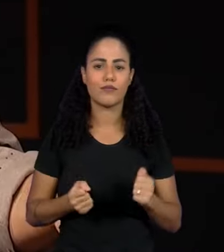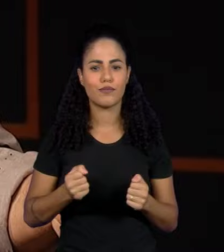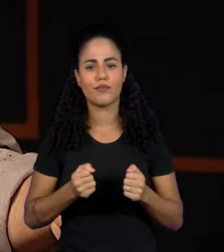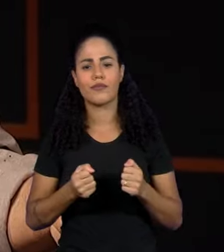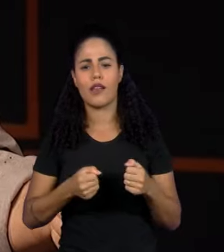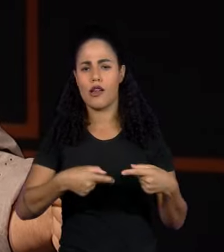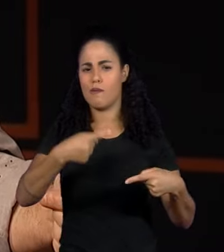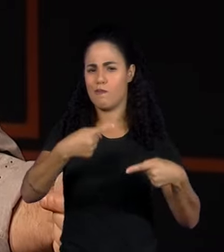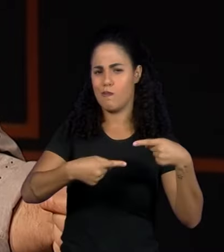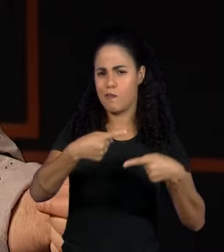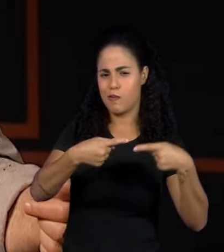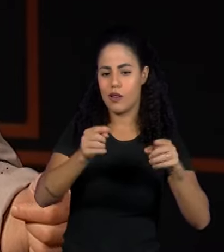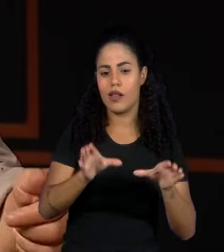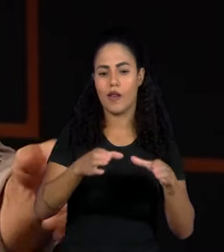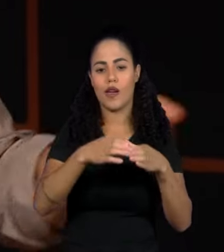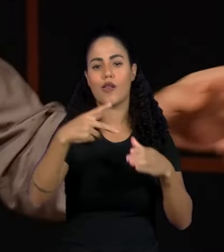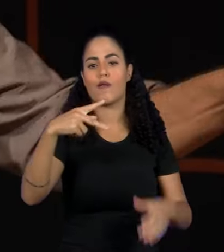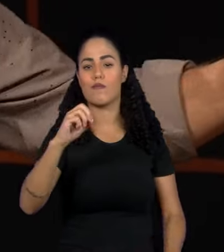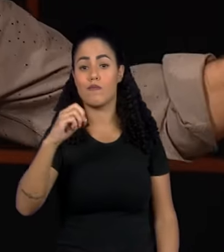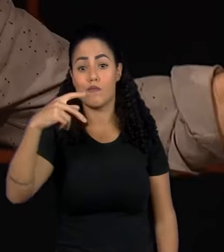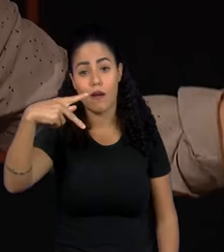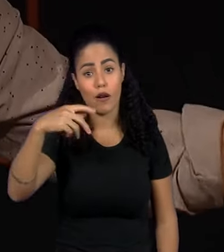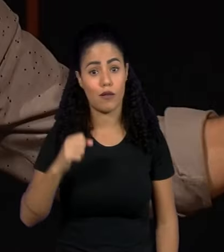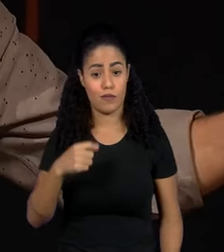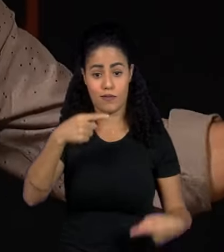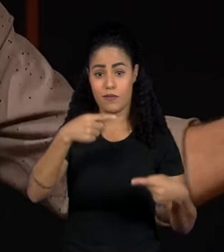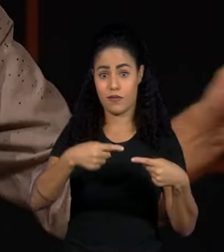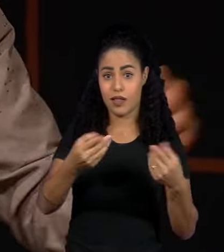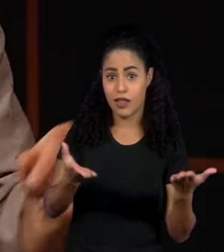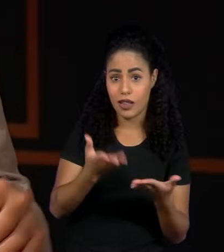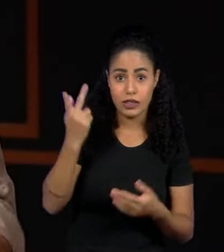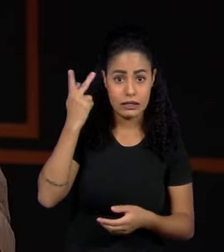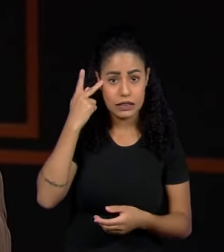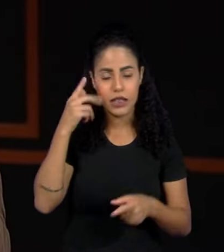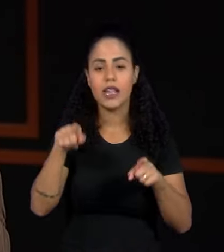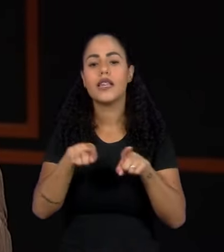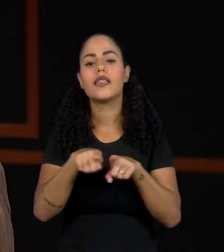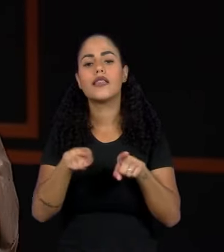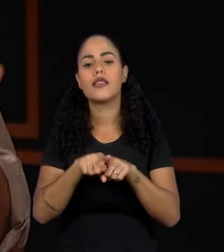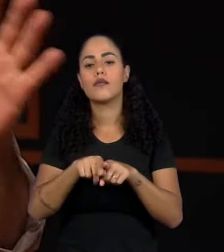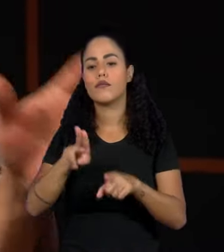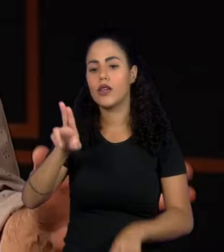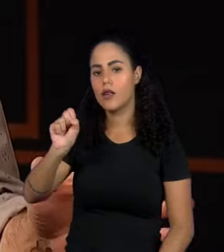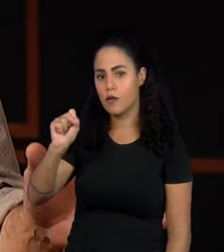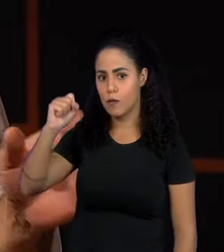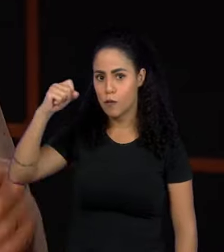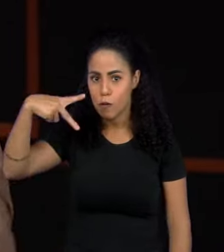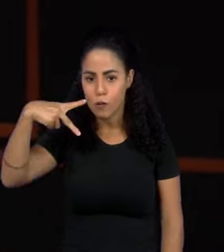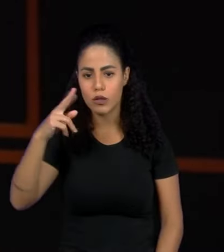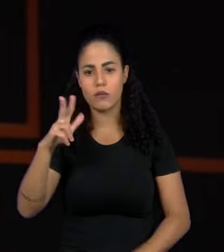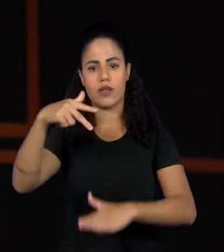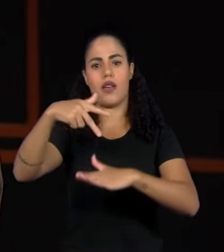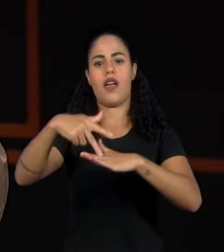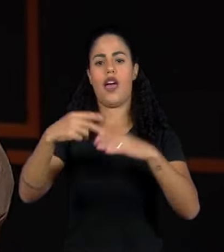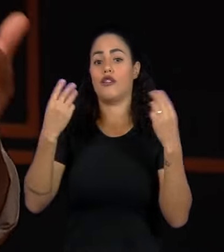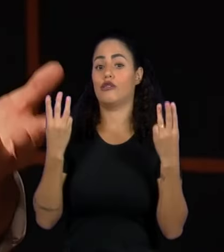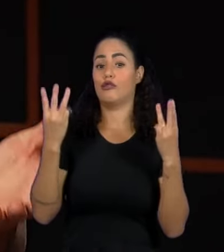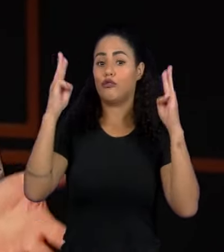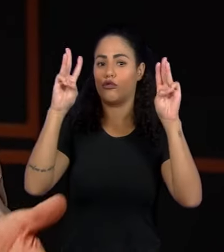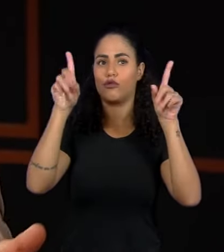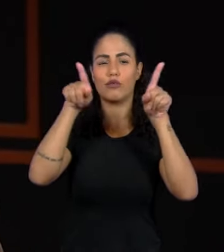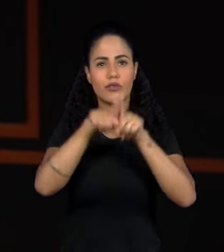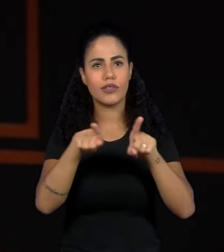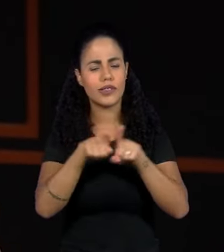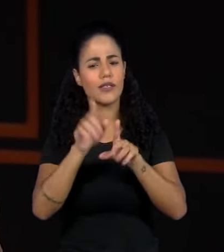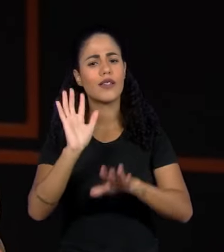polêmica com a música pobre paulista, do histórico show deles na USP, no começo do Ira, do rolo que